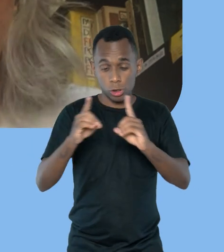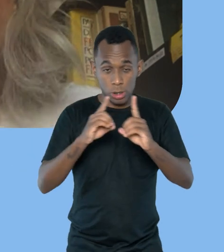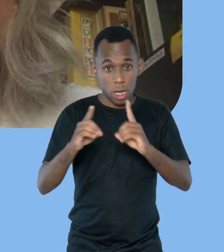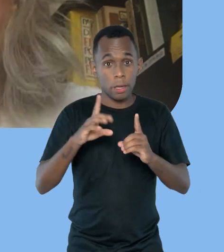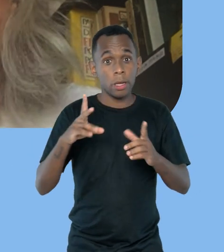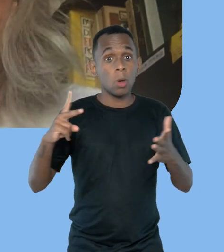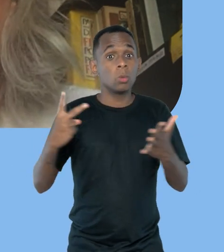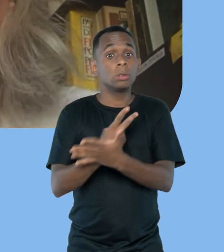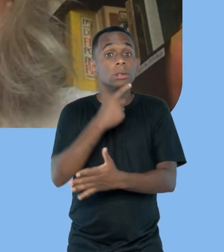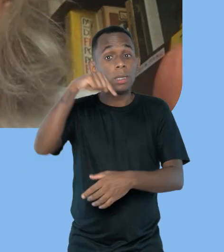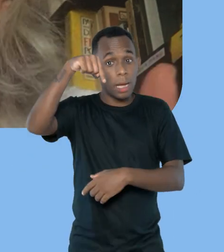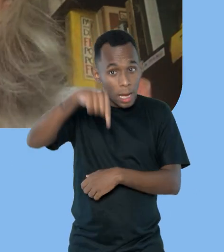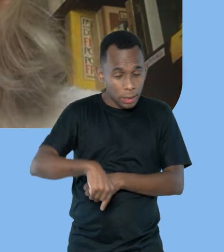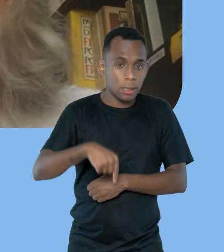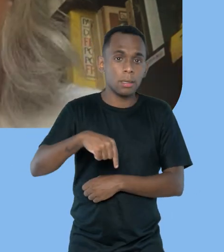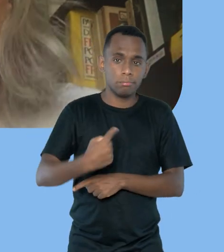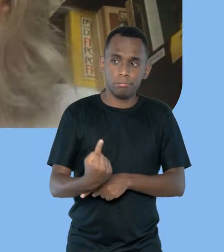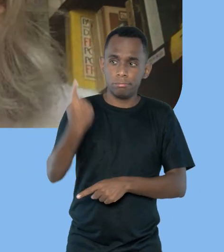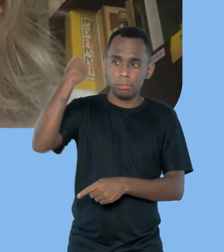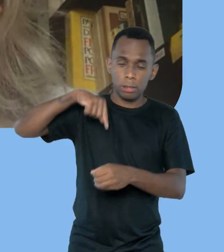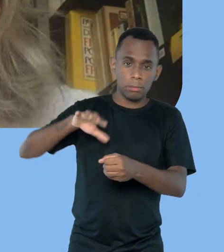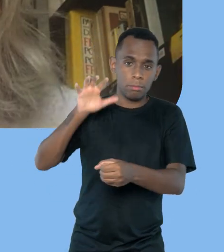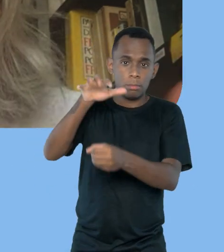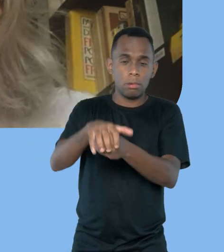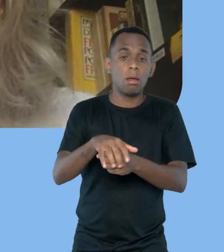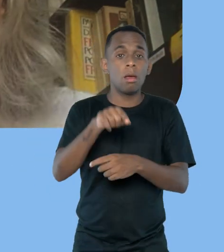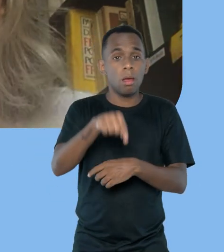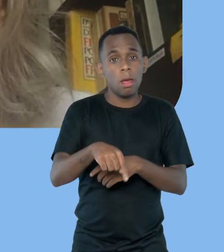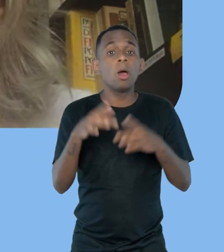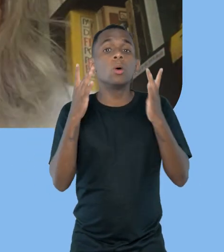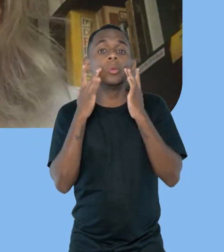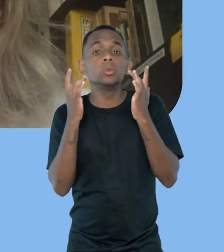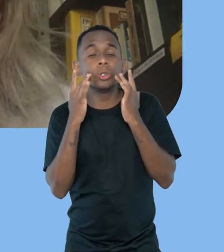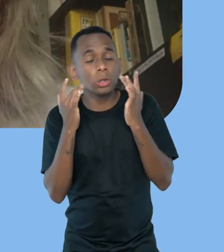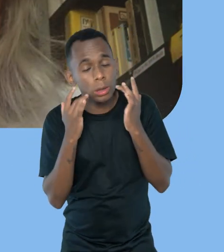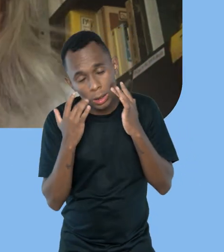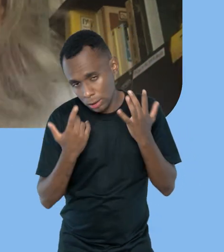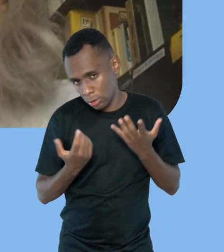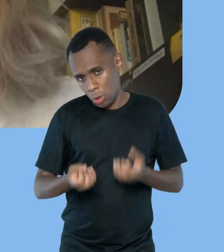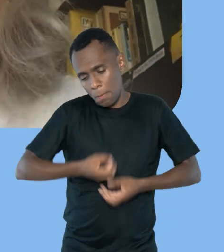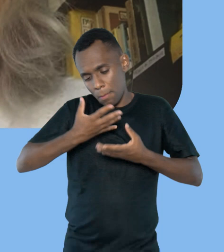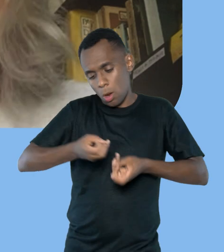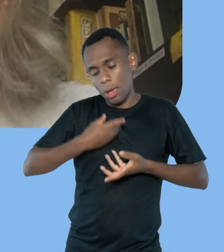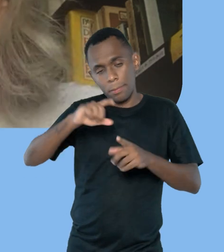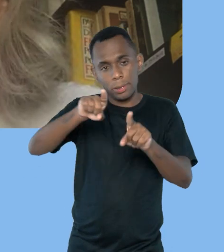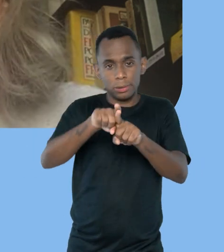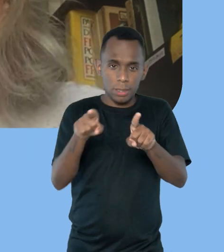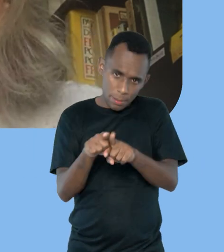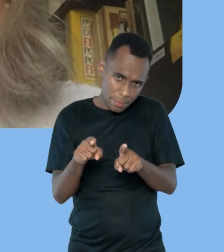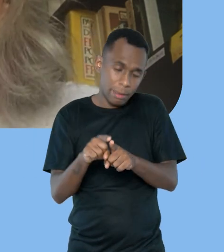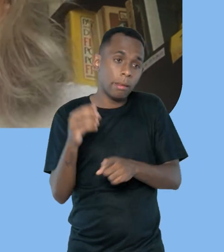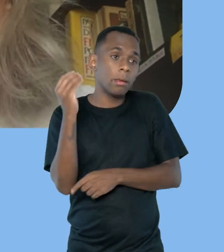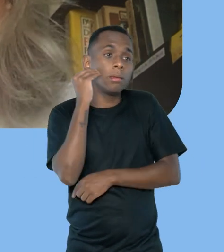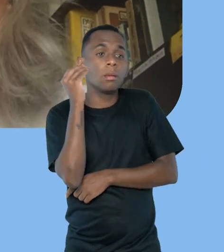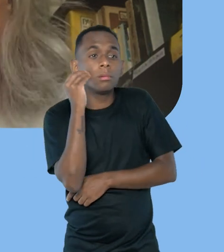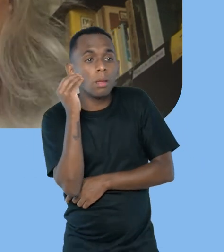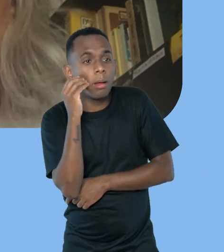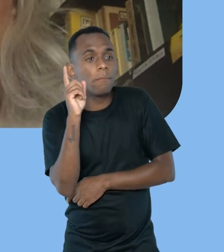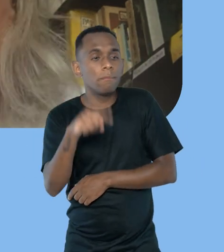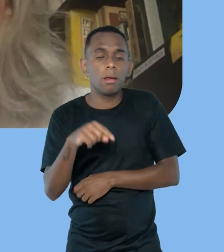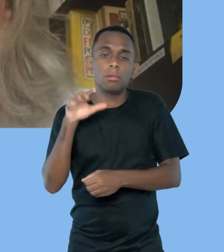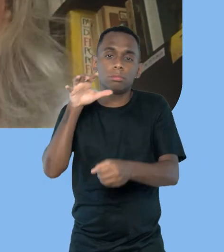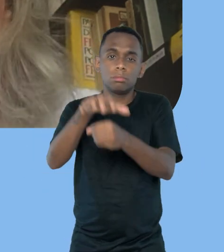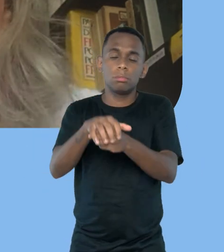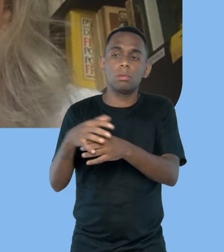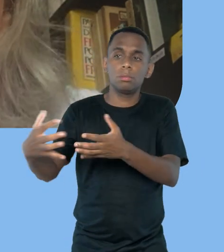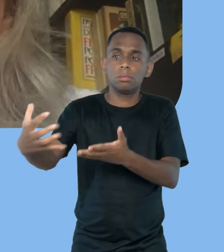existiu aqui na colônia foram os poemas e as peças teatrais do Anchieta, né, que tentavam